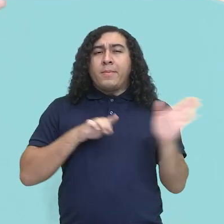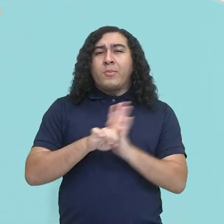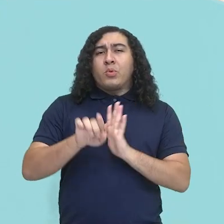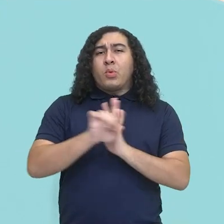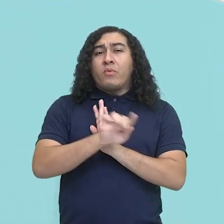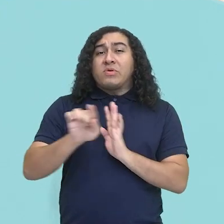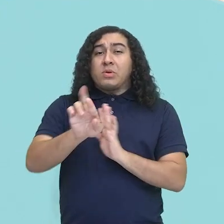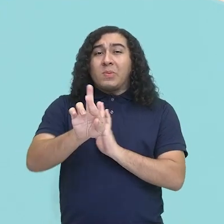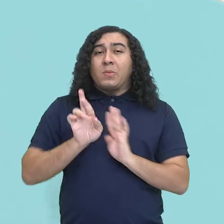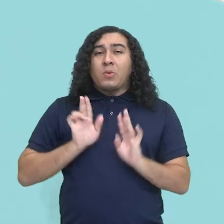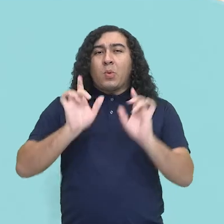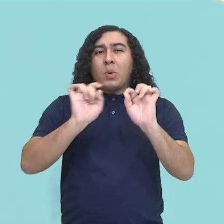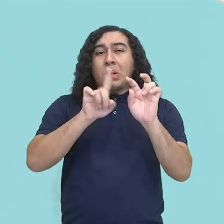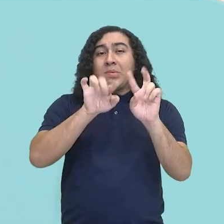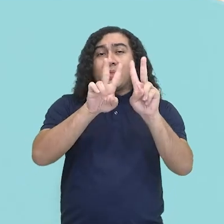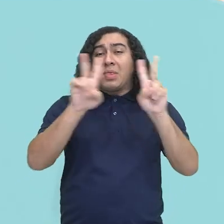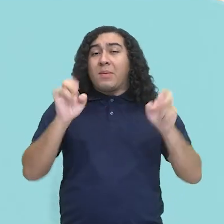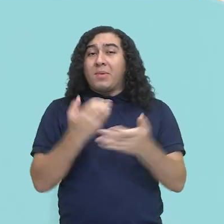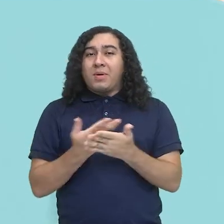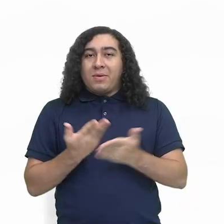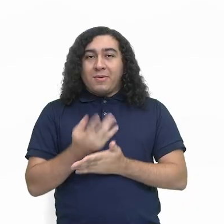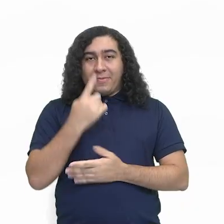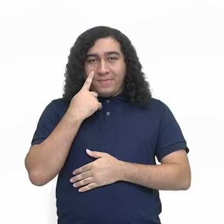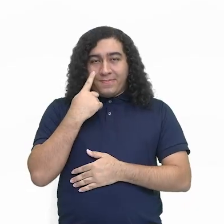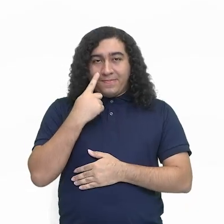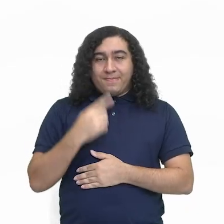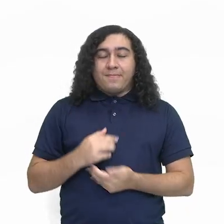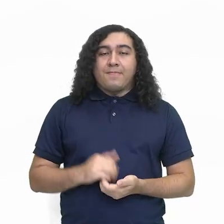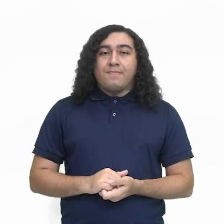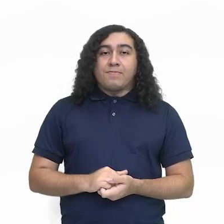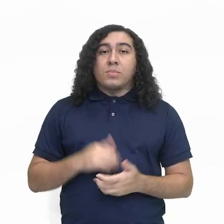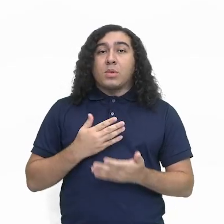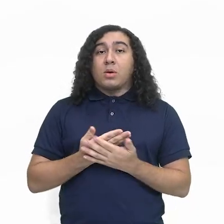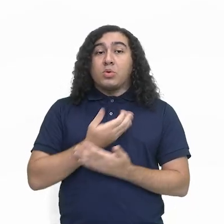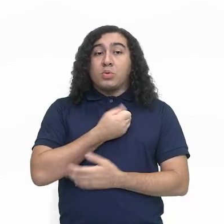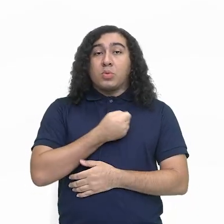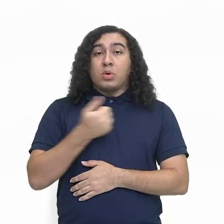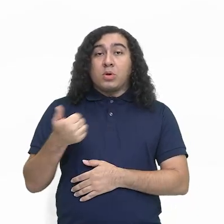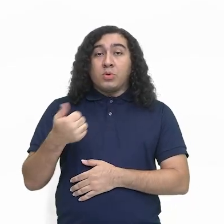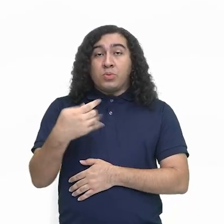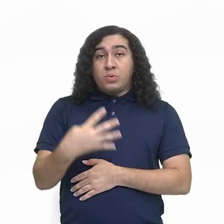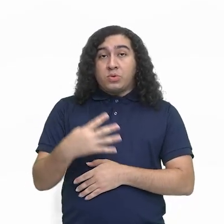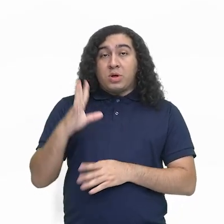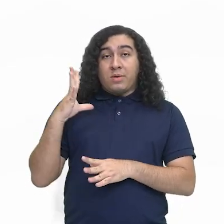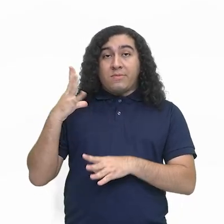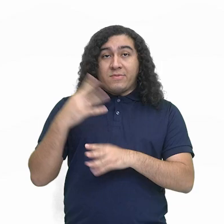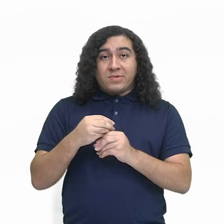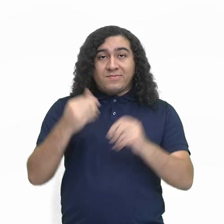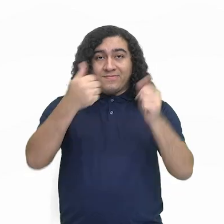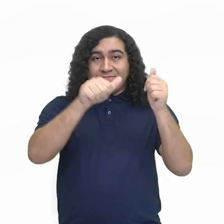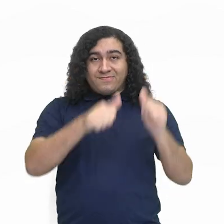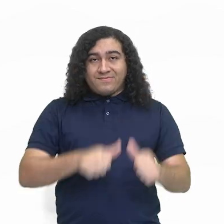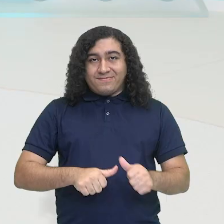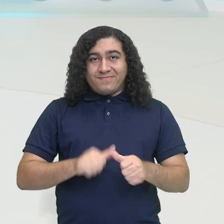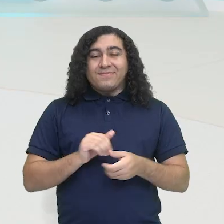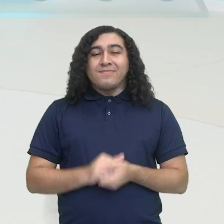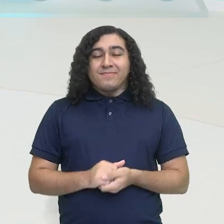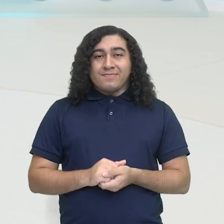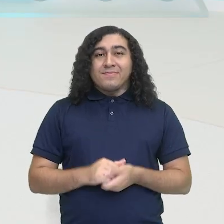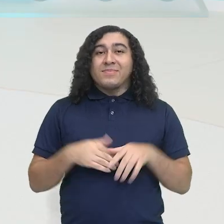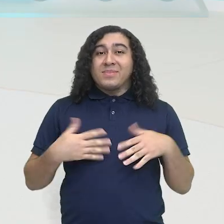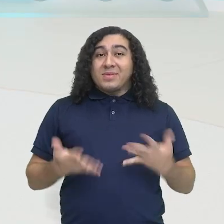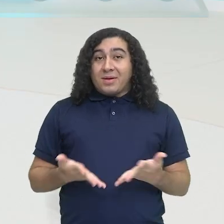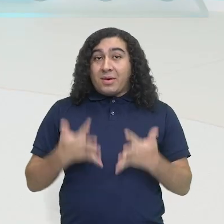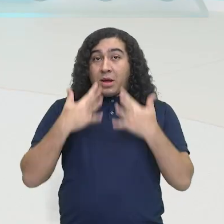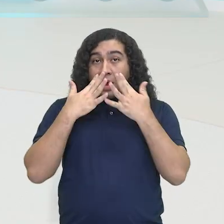vocês o que será que a gente tem para a nossa aula? Vamos então ver. Aula de número 14, revisão e avaliação.